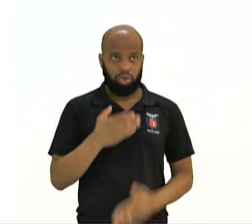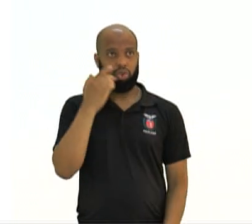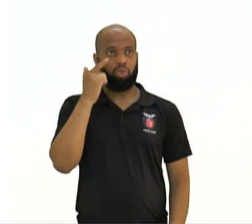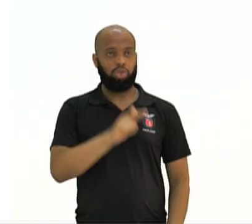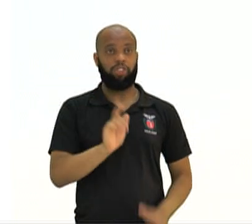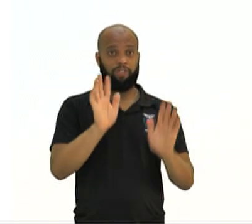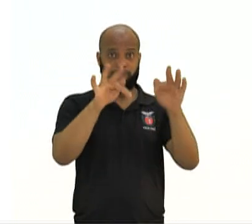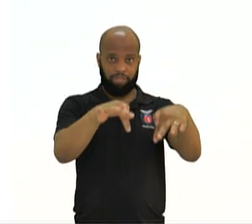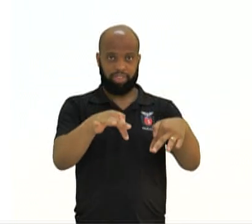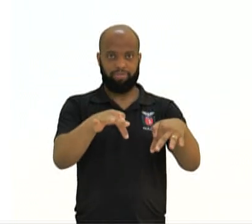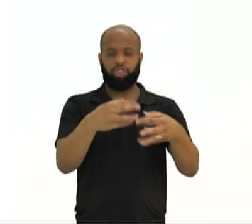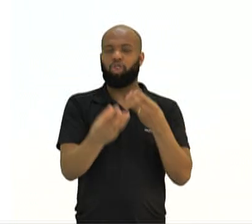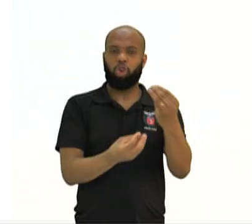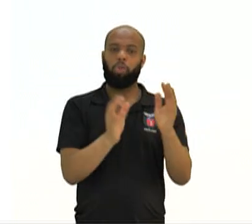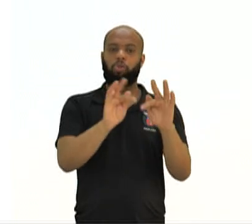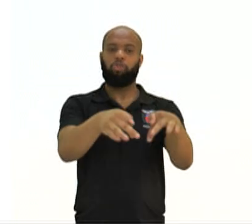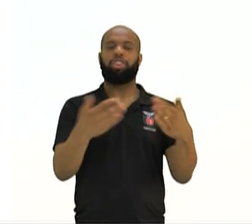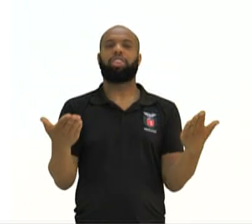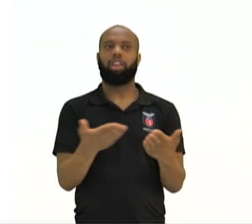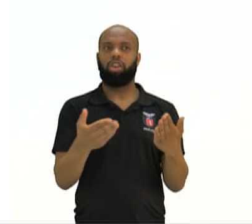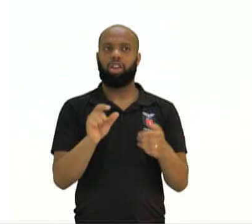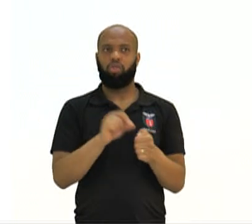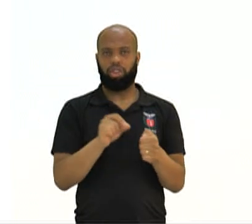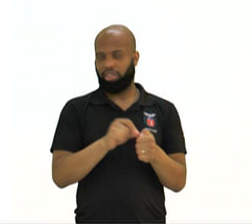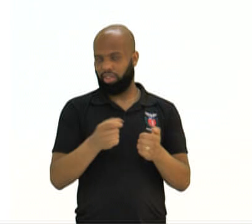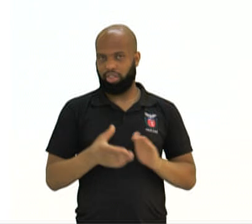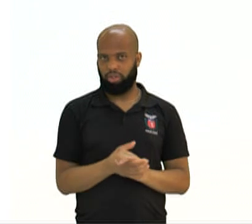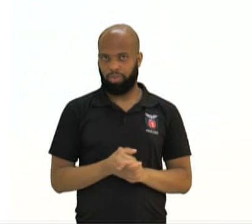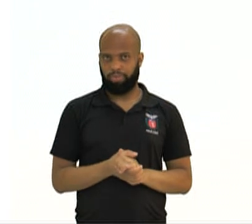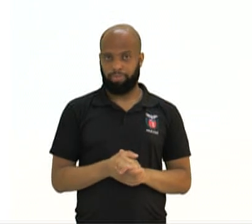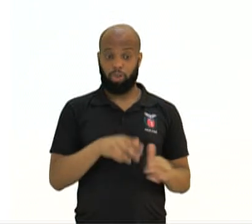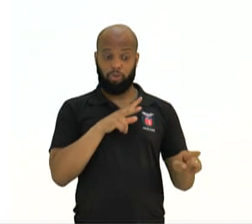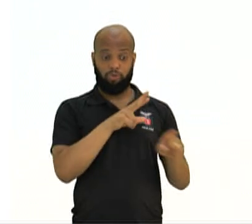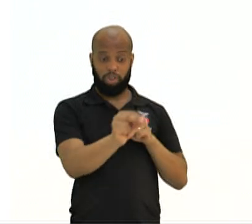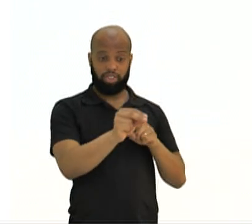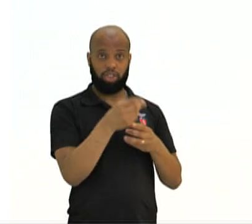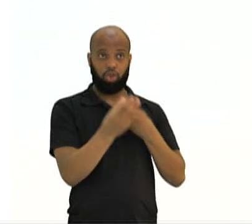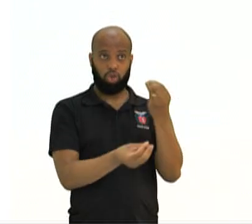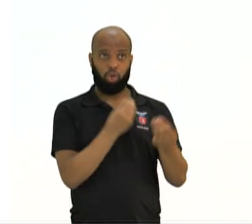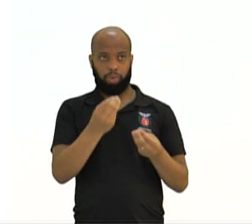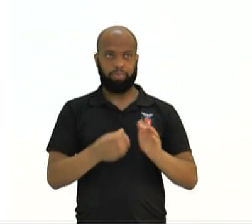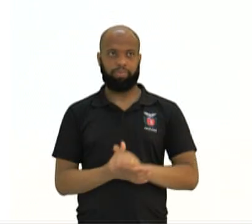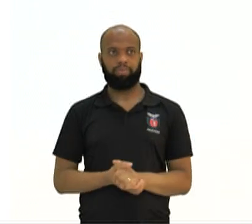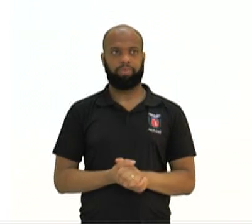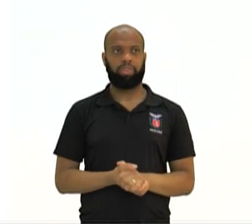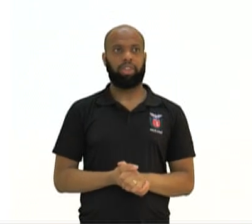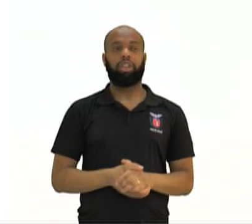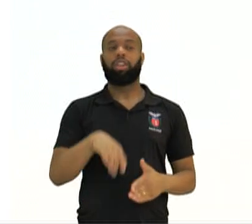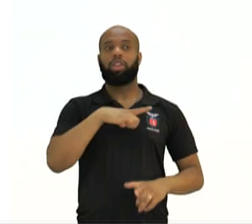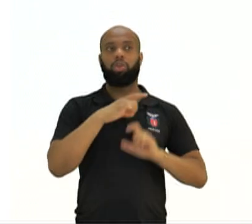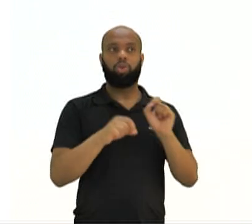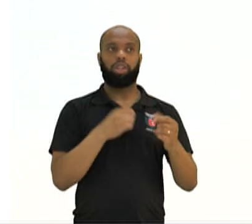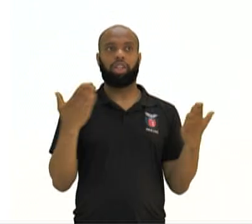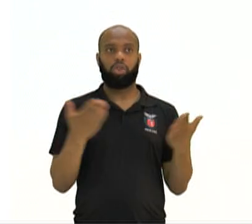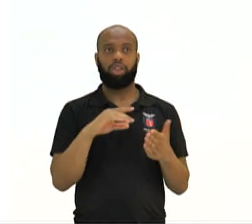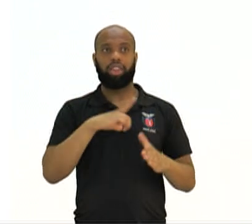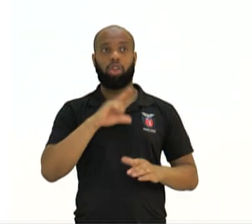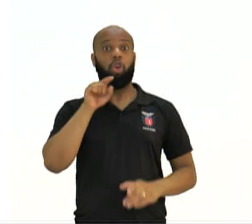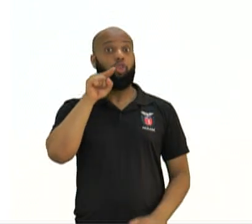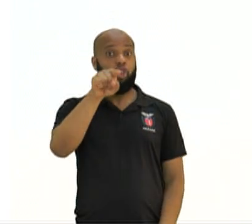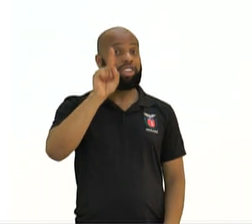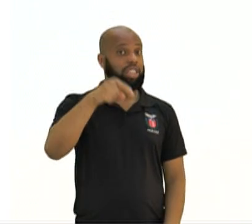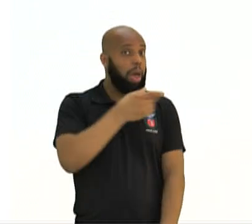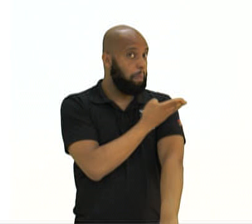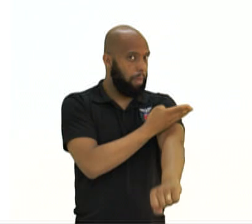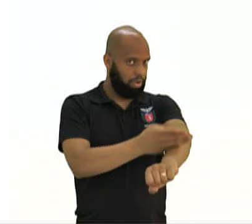para finalizar a partida, né? Para dar aí um xeque mate. Lembrando que nós estamos com as peças